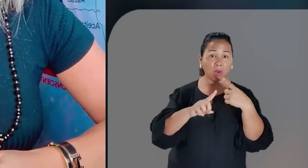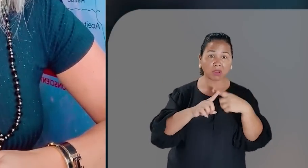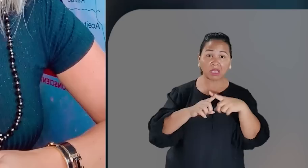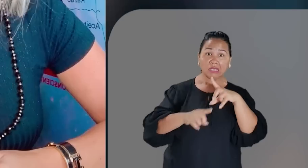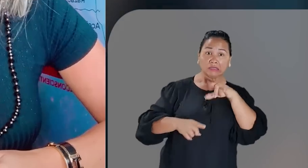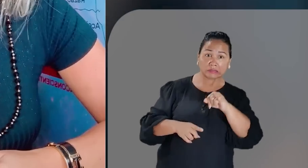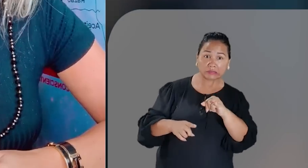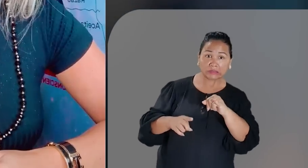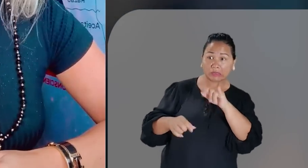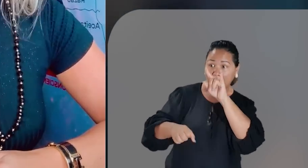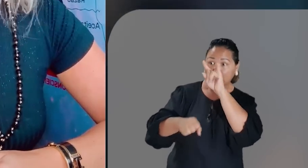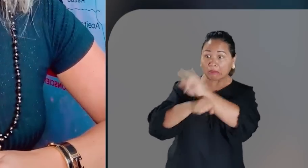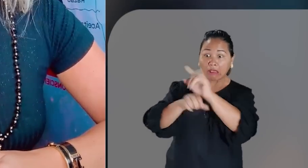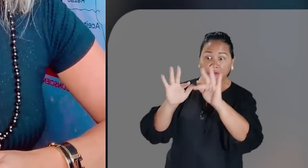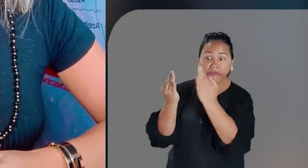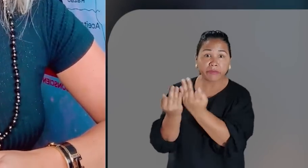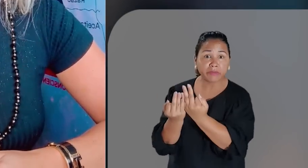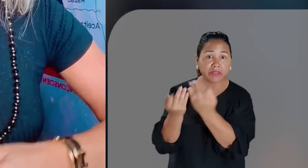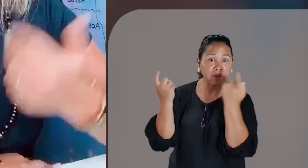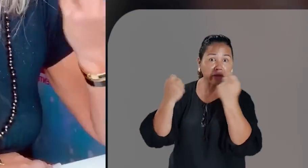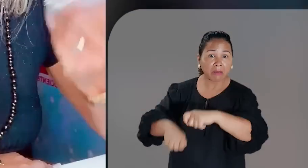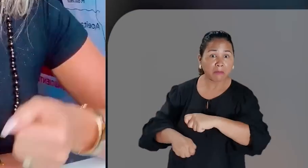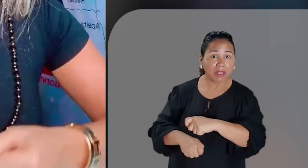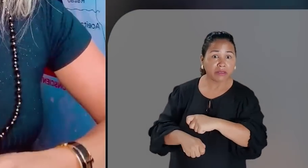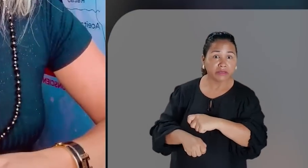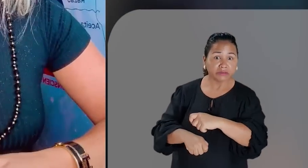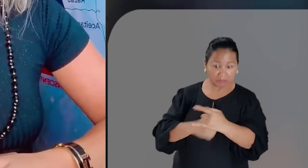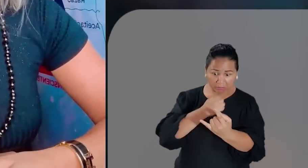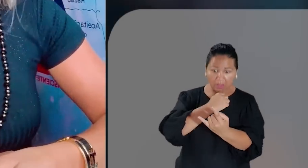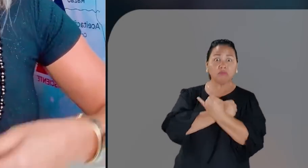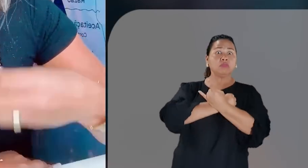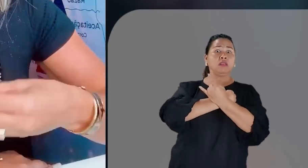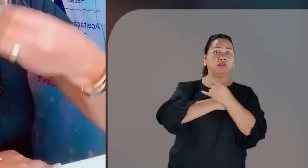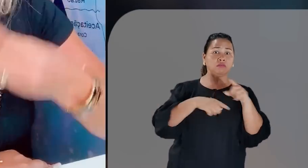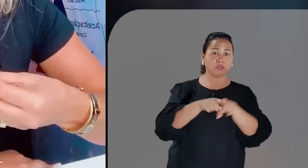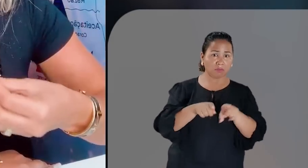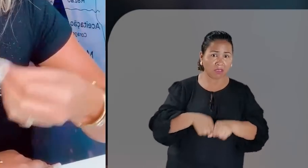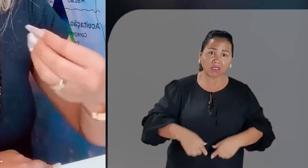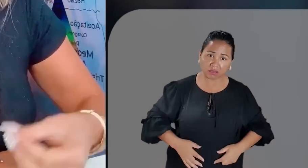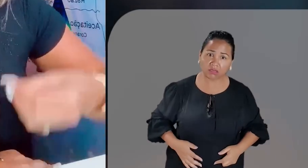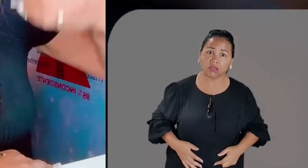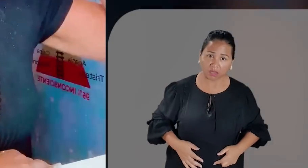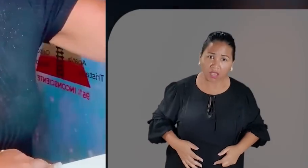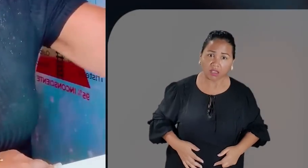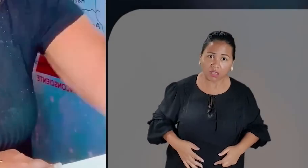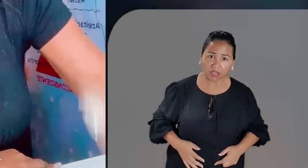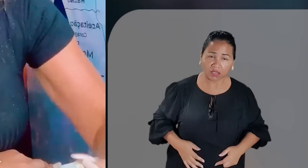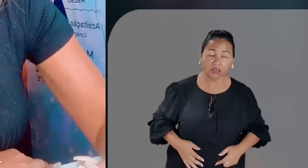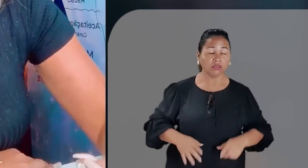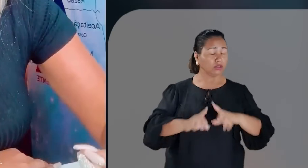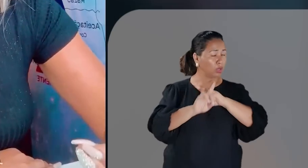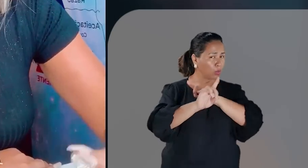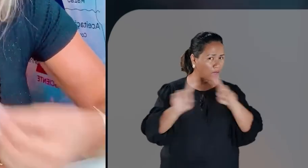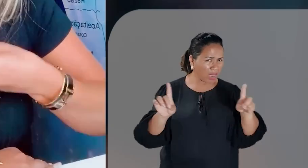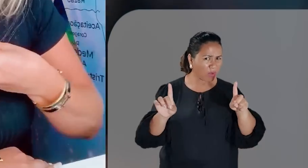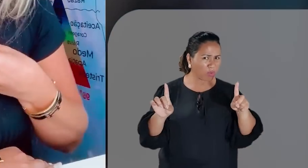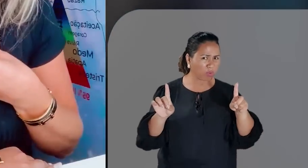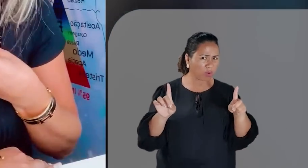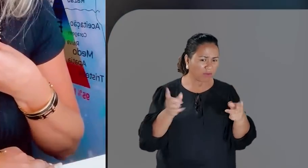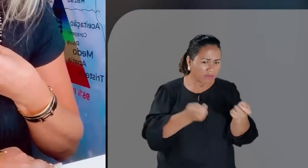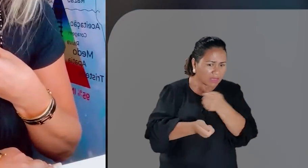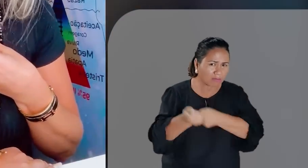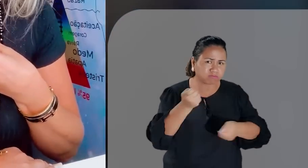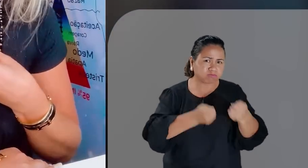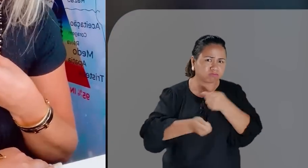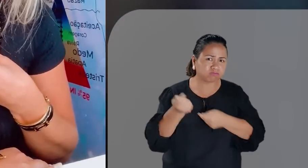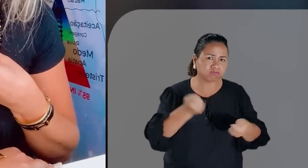comigo? Nunca. Que é isso? Tá maluco? Se você tem capacidade de trair a tua família, você vai ser honesto com